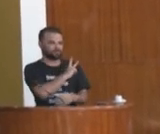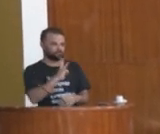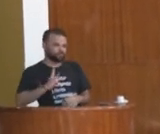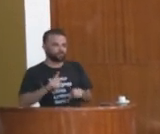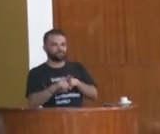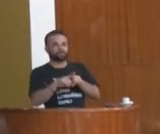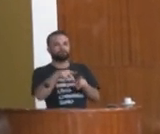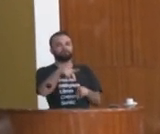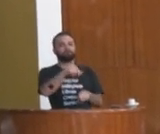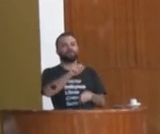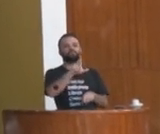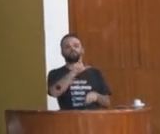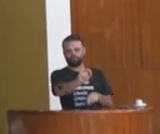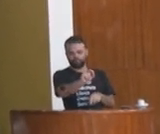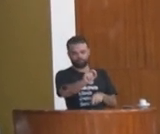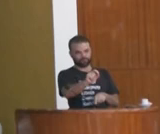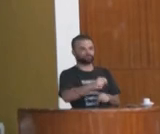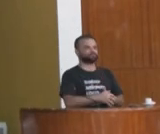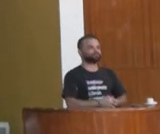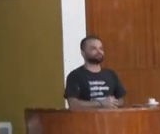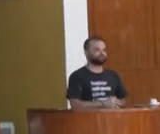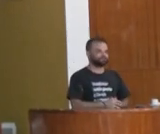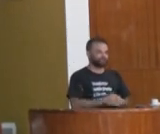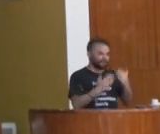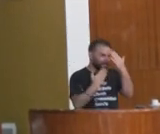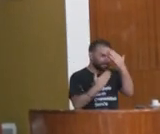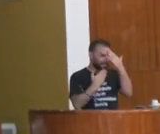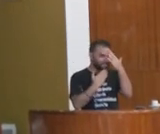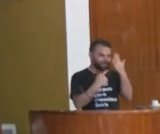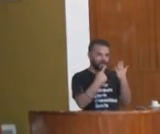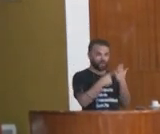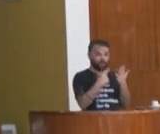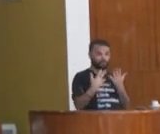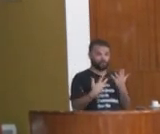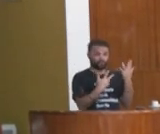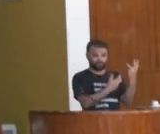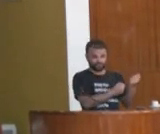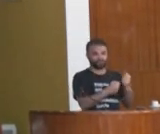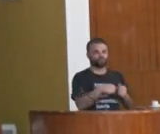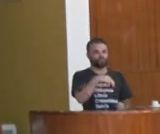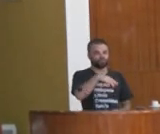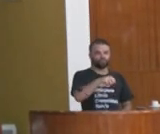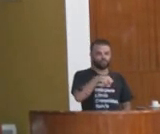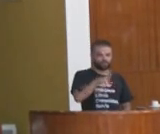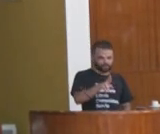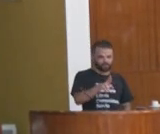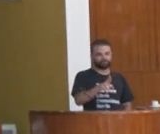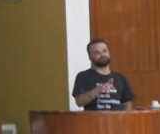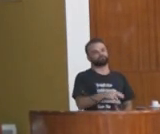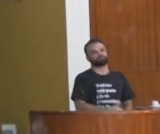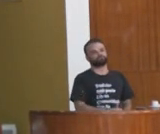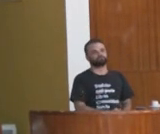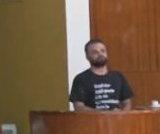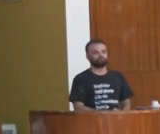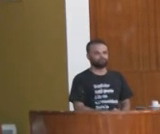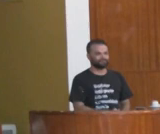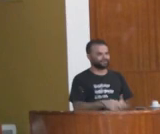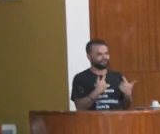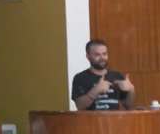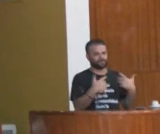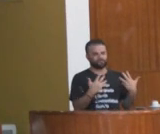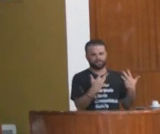nosso presidente. Agradecer, claro, ao convite do nosso deputado Muniz Neto, que está fazendo um trabalho realmente impressionante,